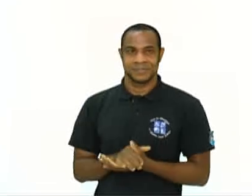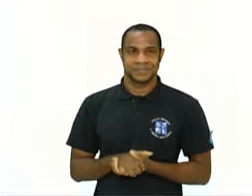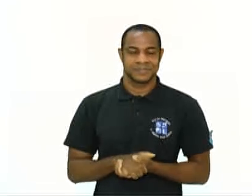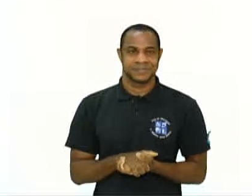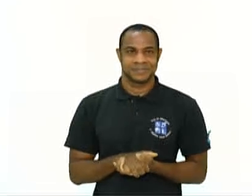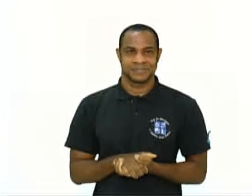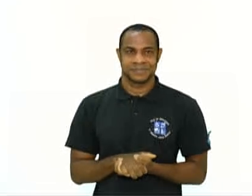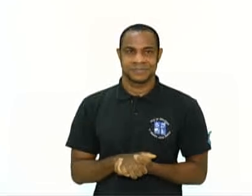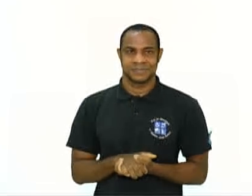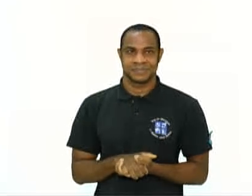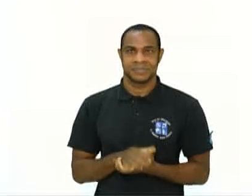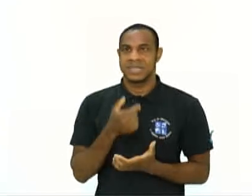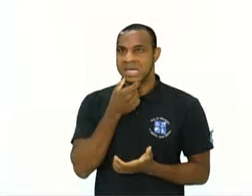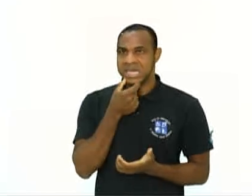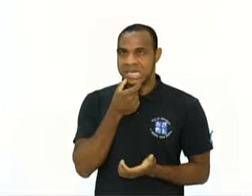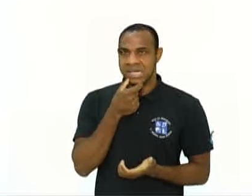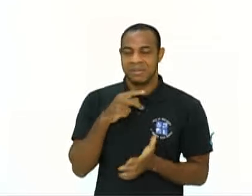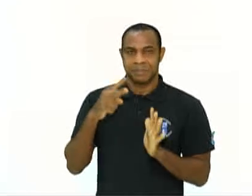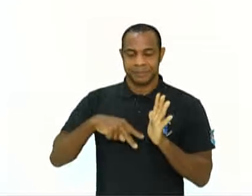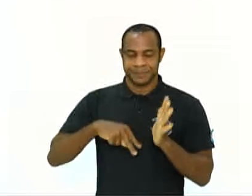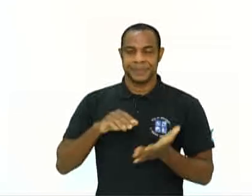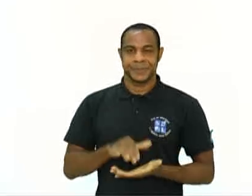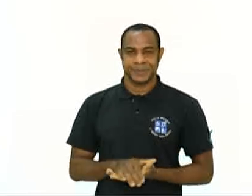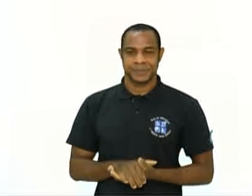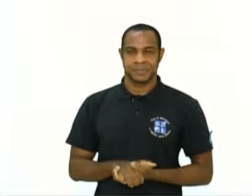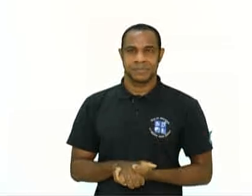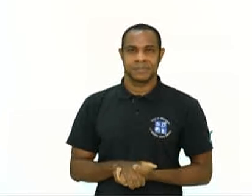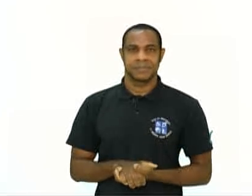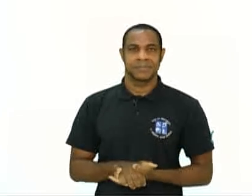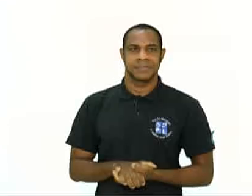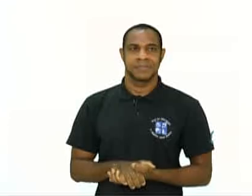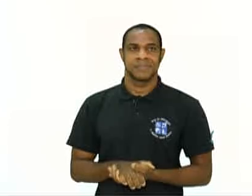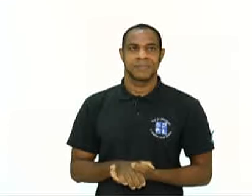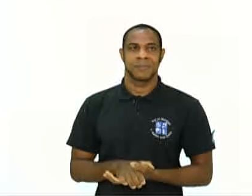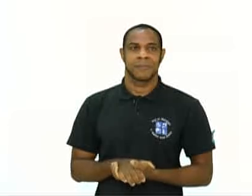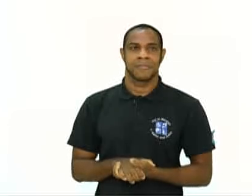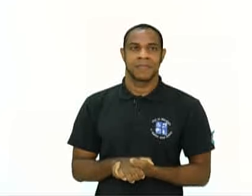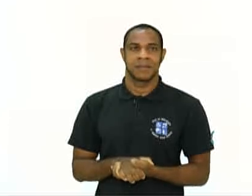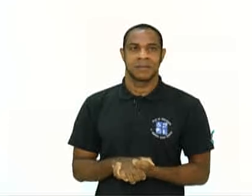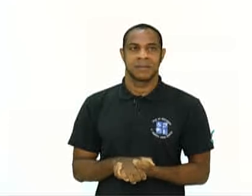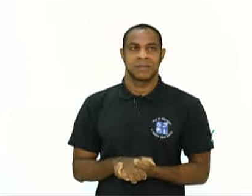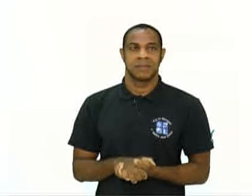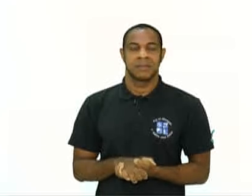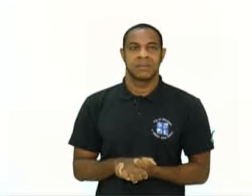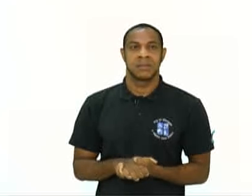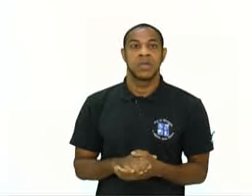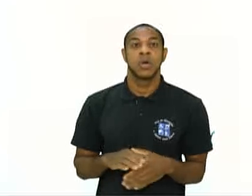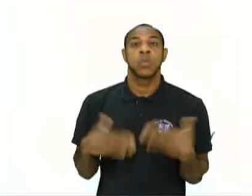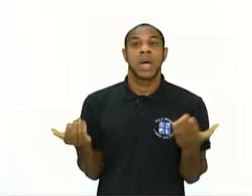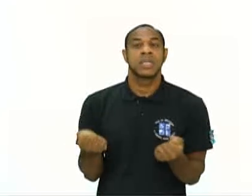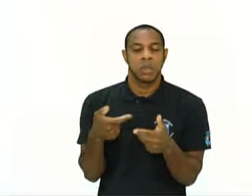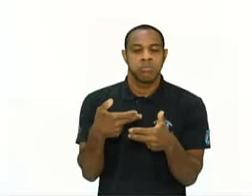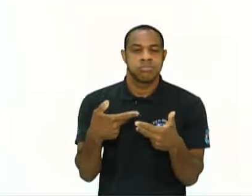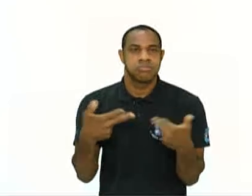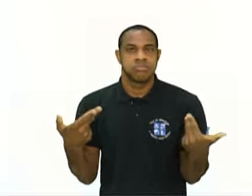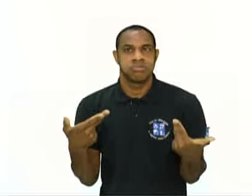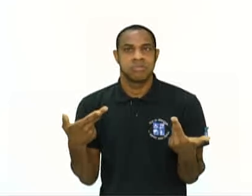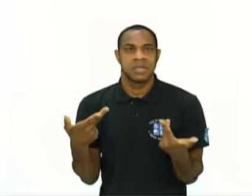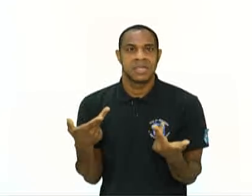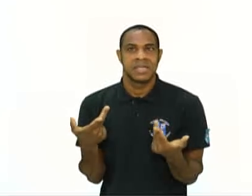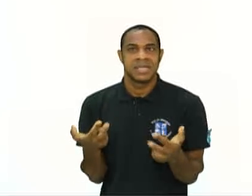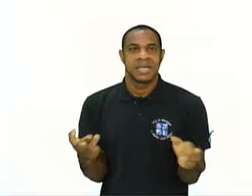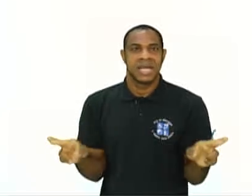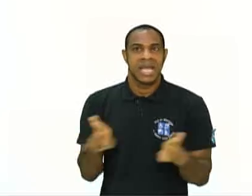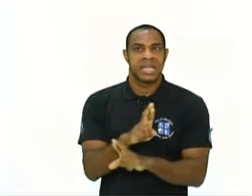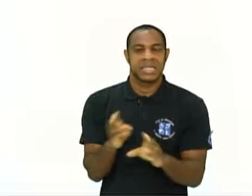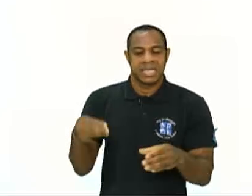mentioned in the text above and by Randa Abdel Fattah? Então, quais os elementos relacionados